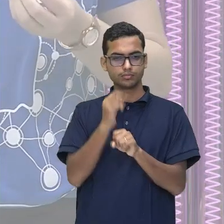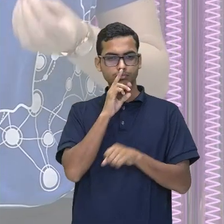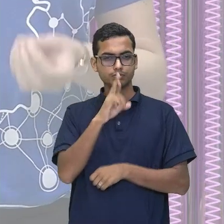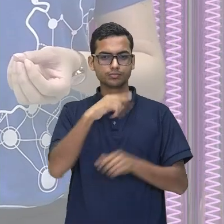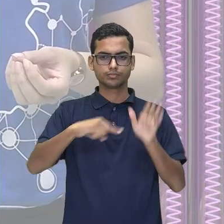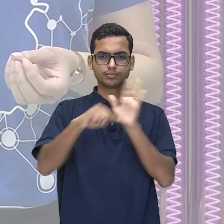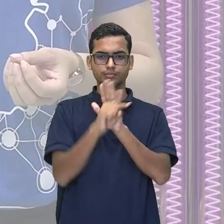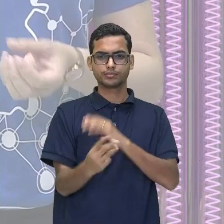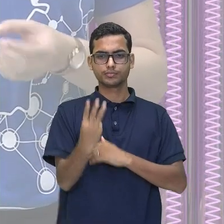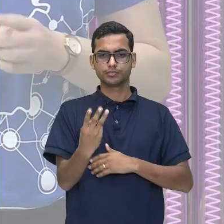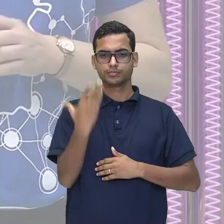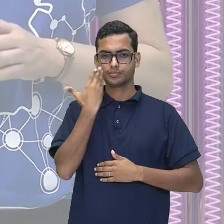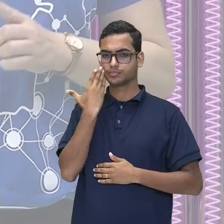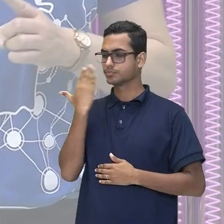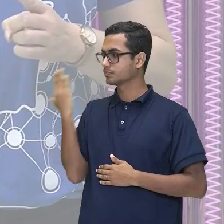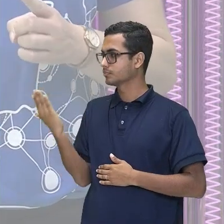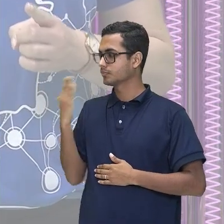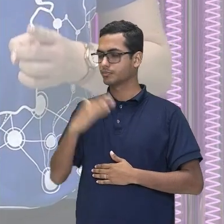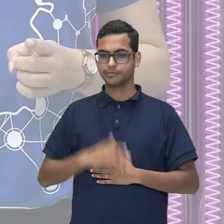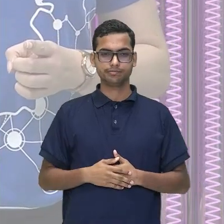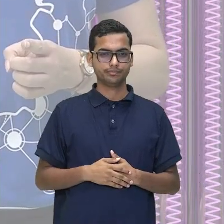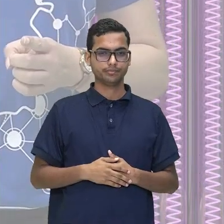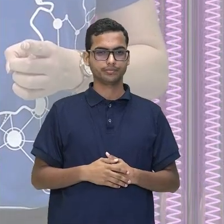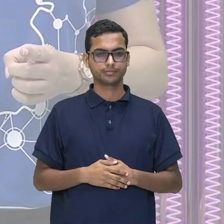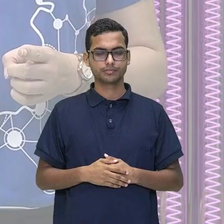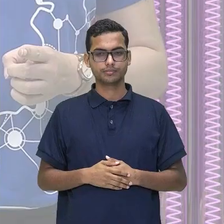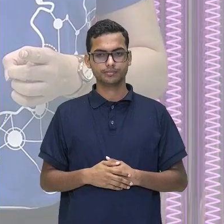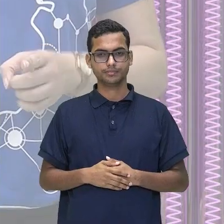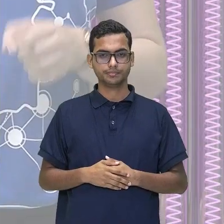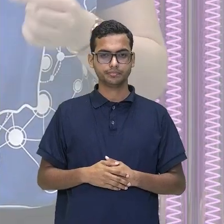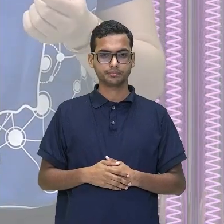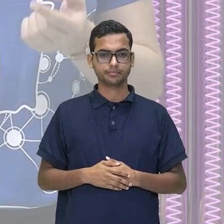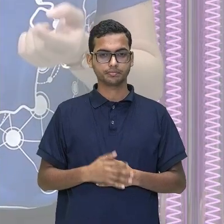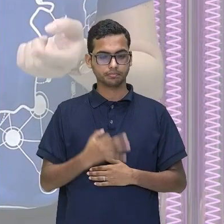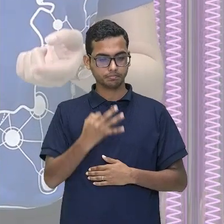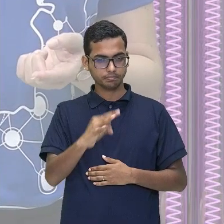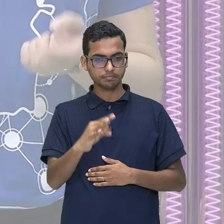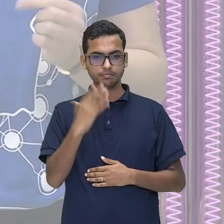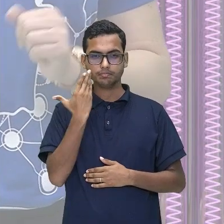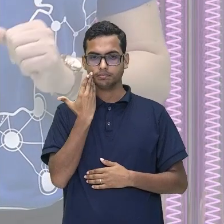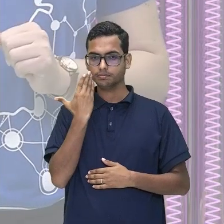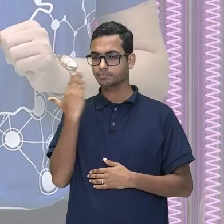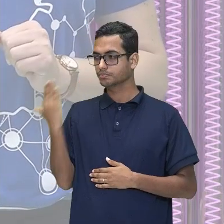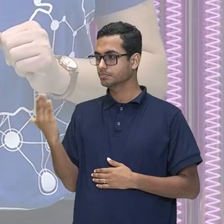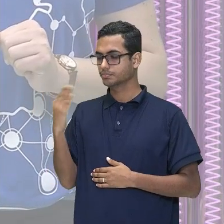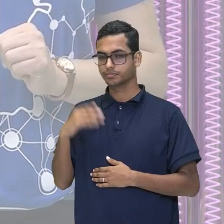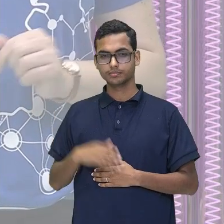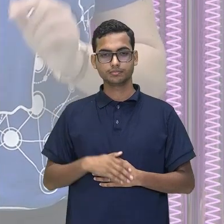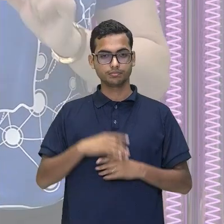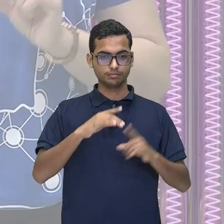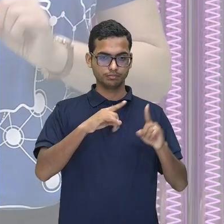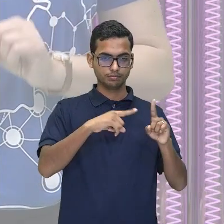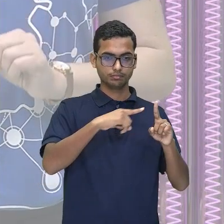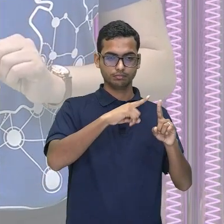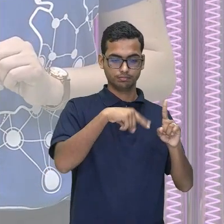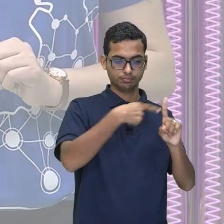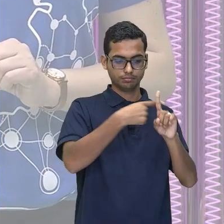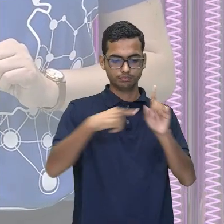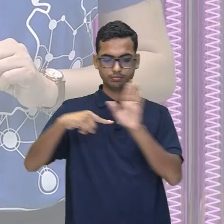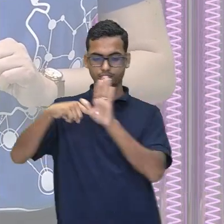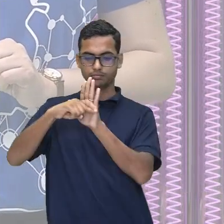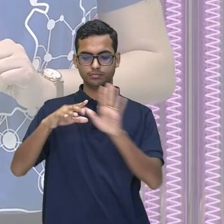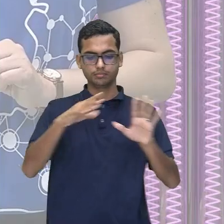resultado? Menos 3. Olha só, dois números com sinais diferentes, o resultado vai ser negativo. Agora,